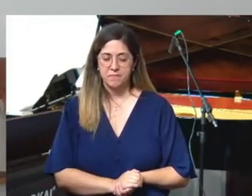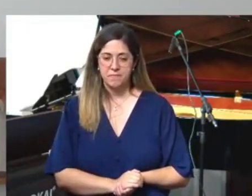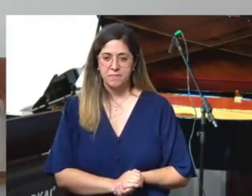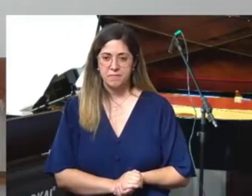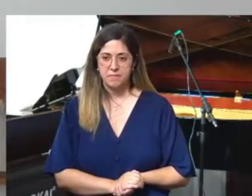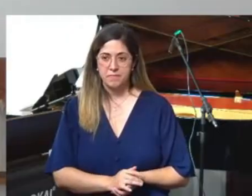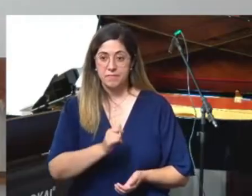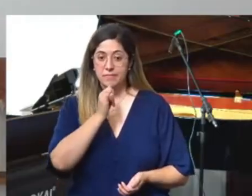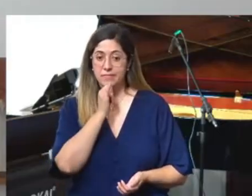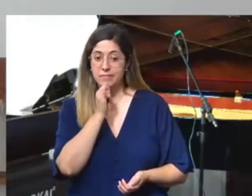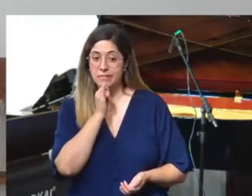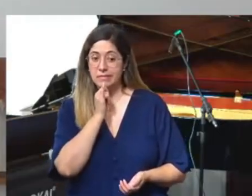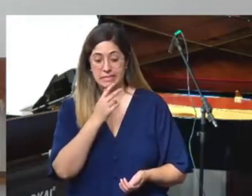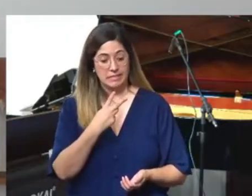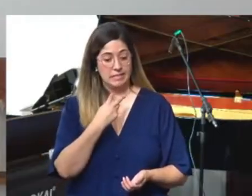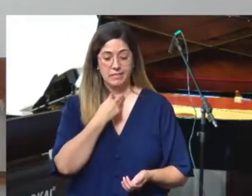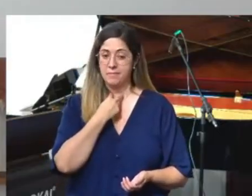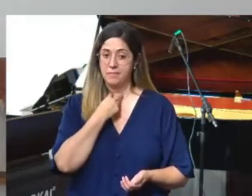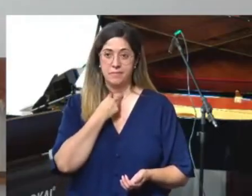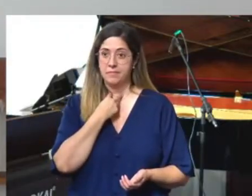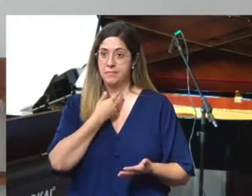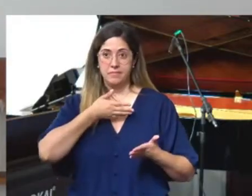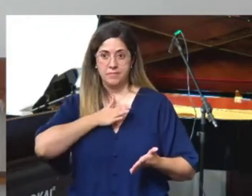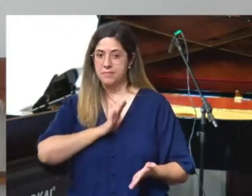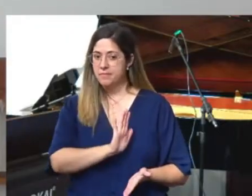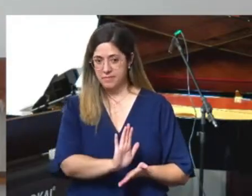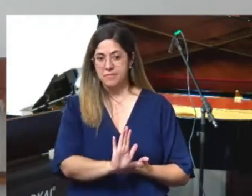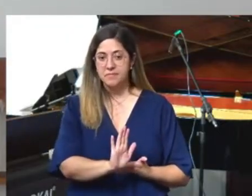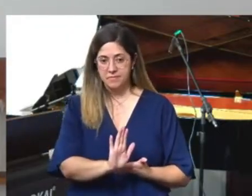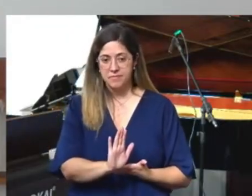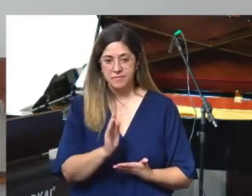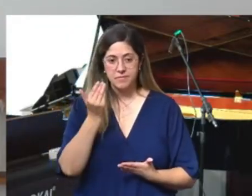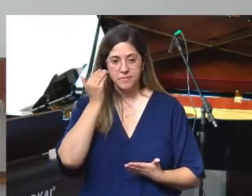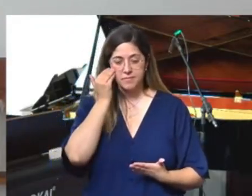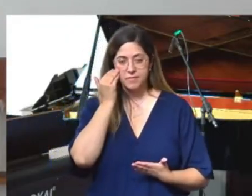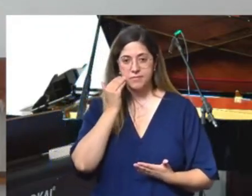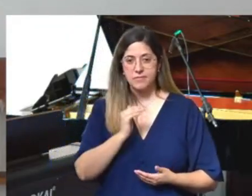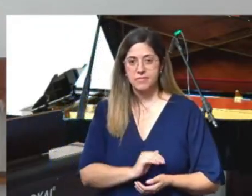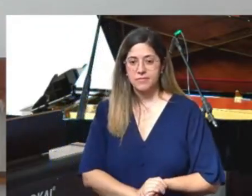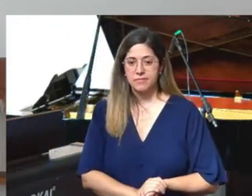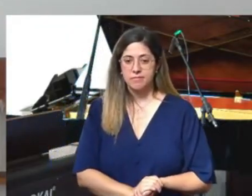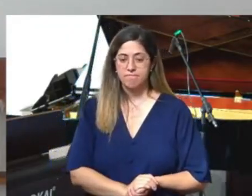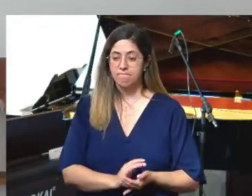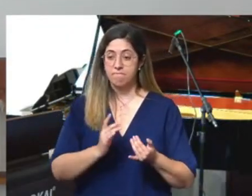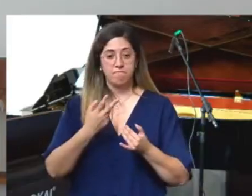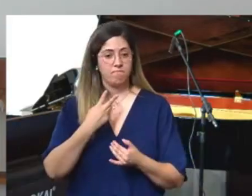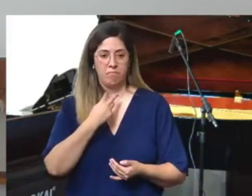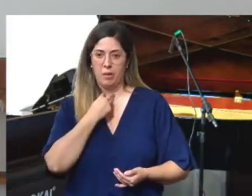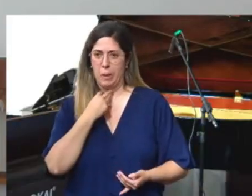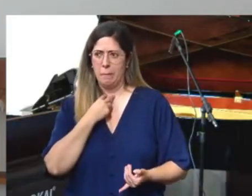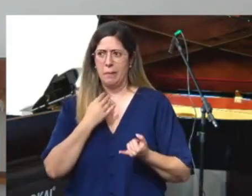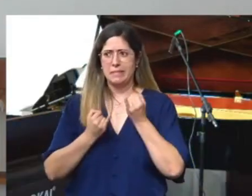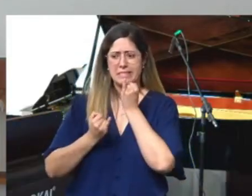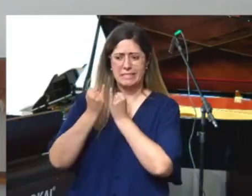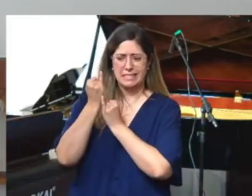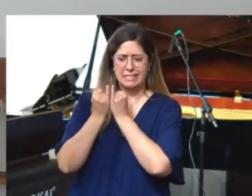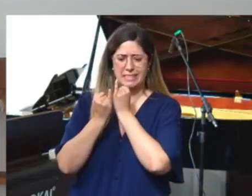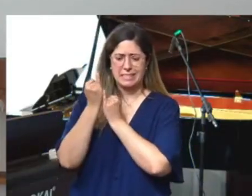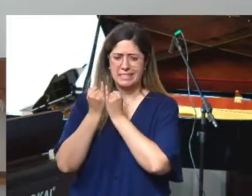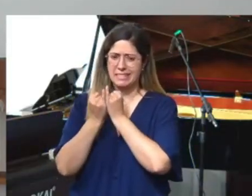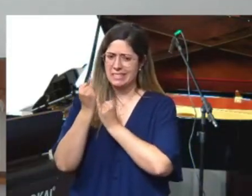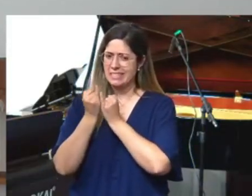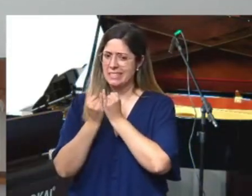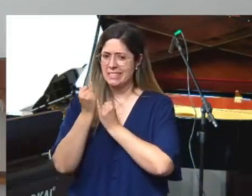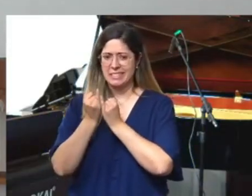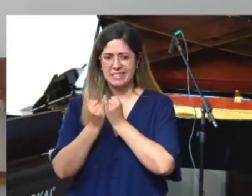exemplos de coisas que devem ser evitadas. Ele diz que não sejam caluniadoras, ou seja, que não